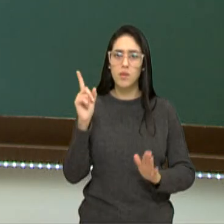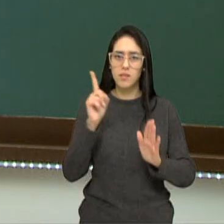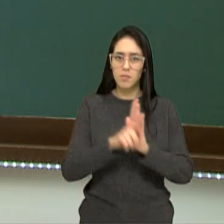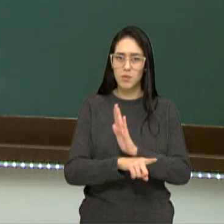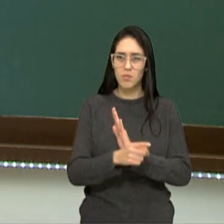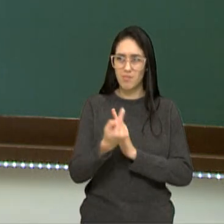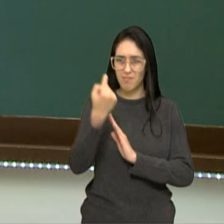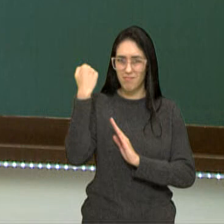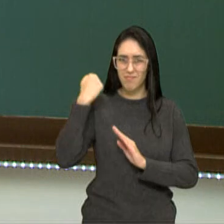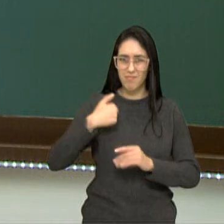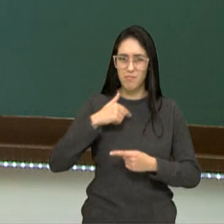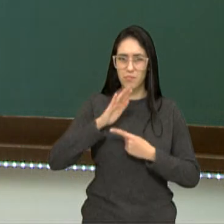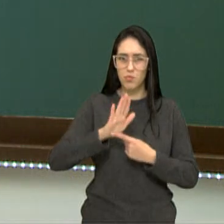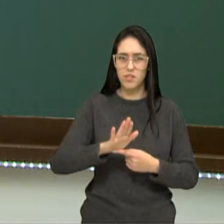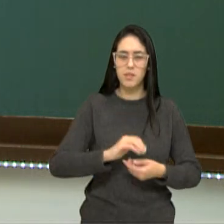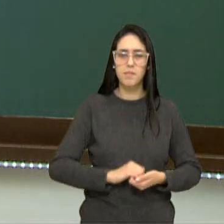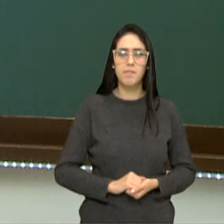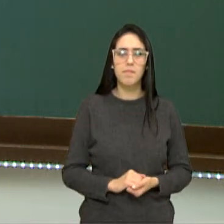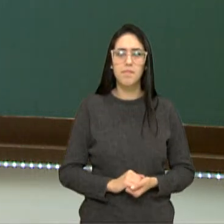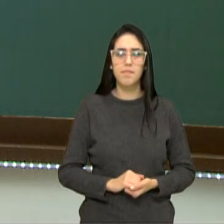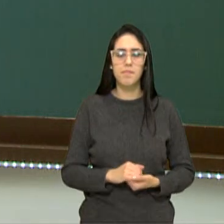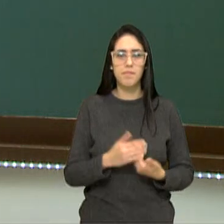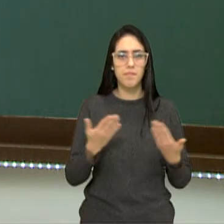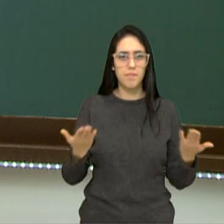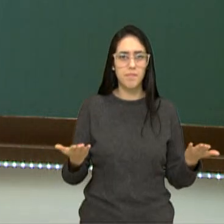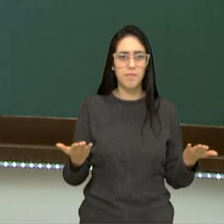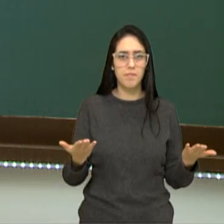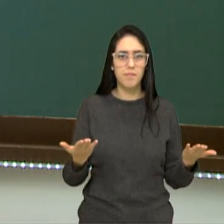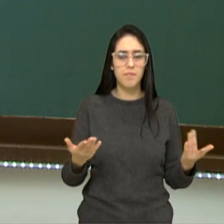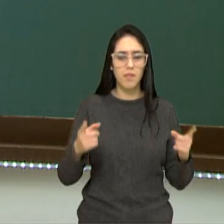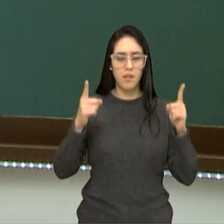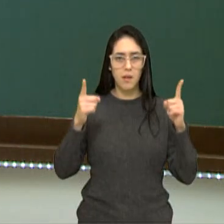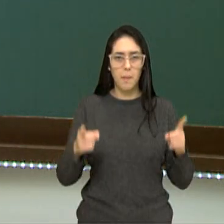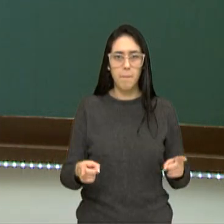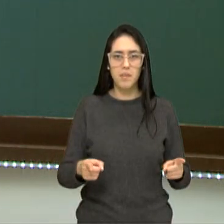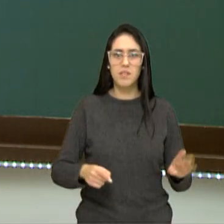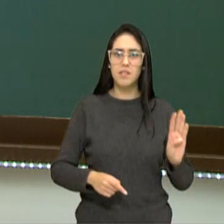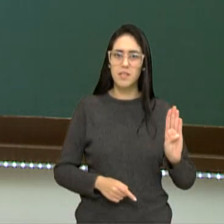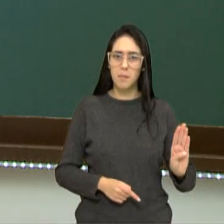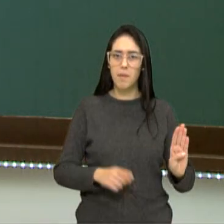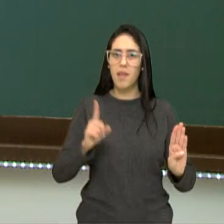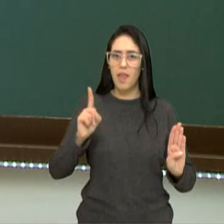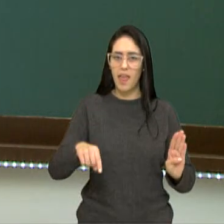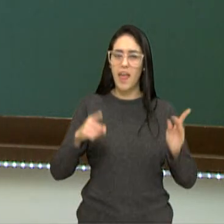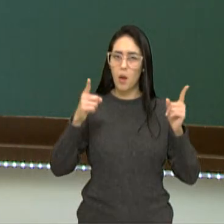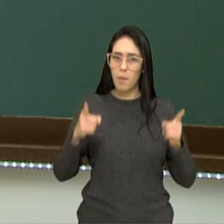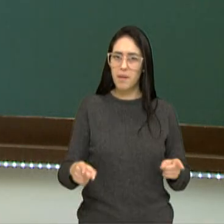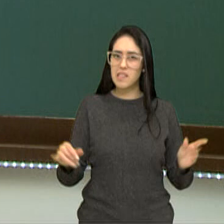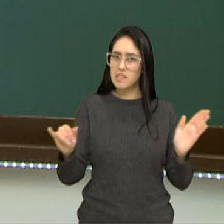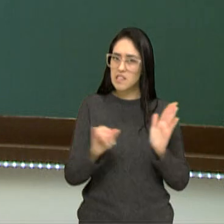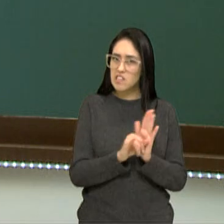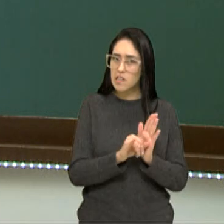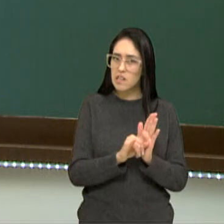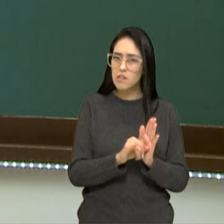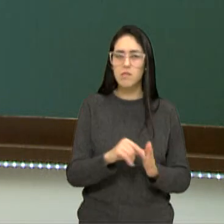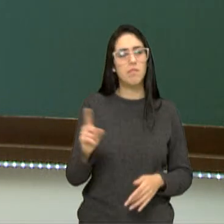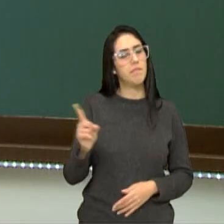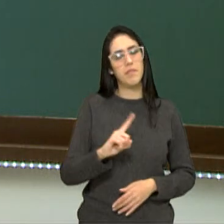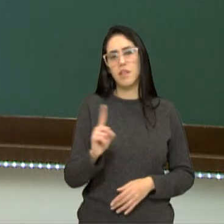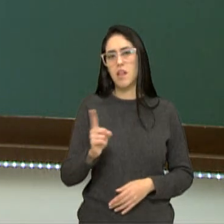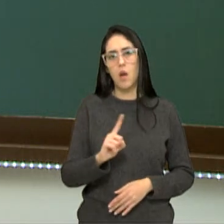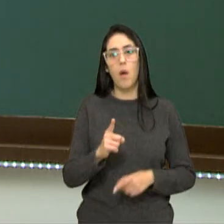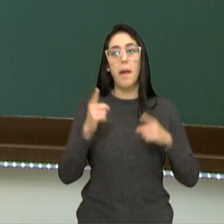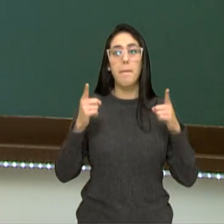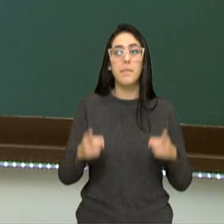do exercício. Podemos afirmar que a matriz B é uma matriz identidade? Não, ela é uma